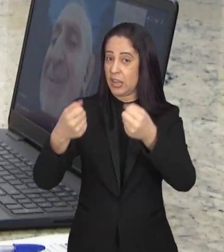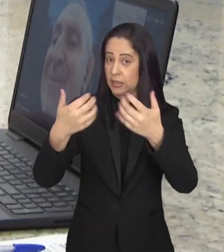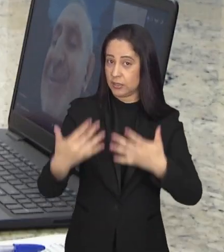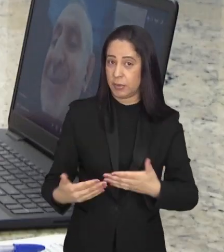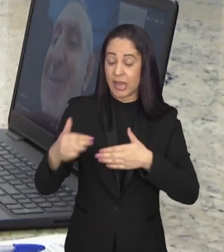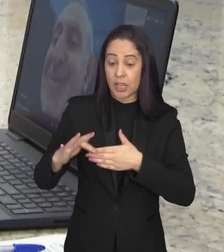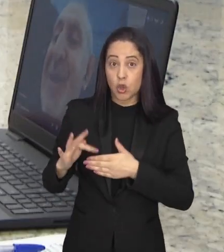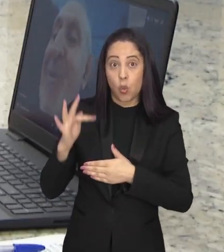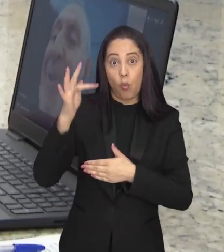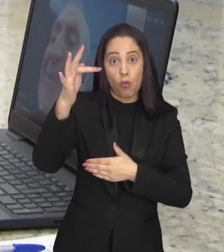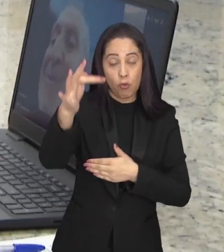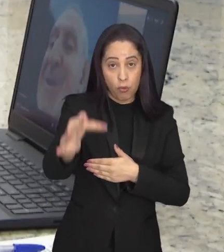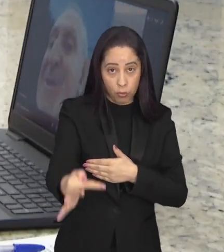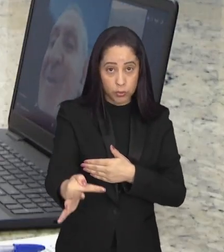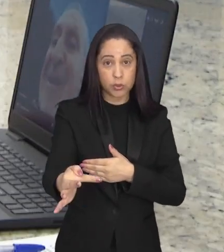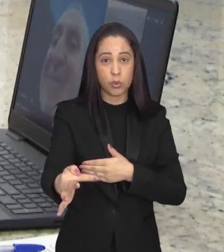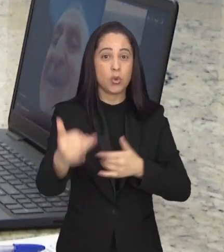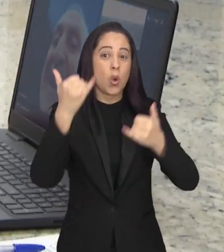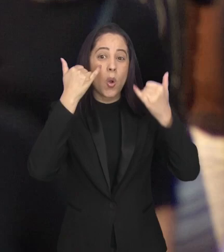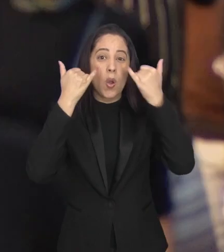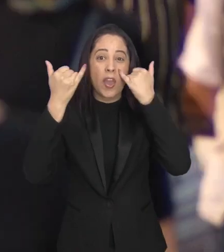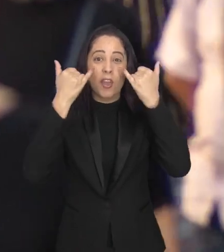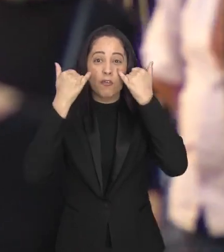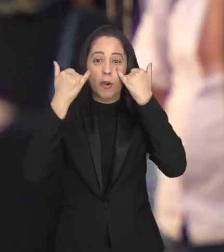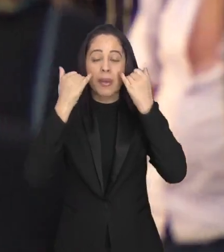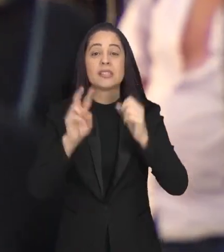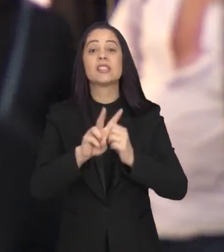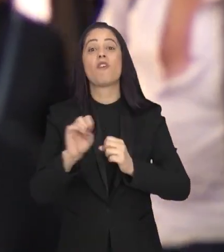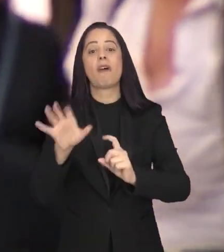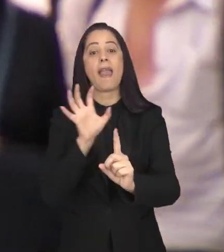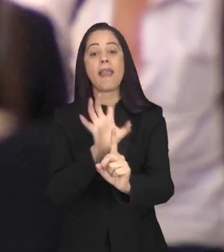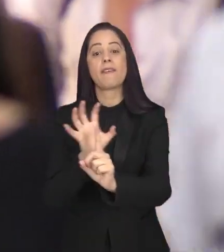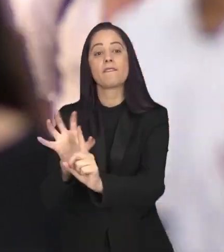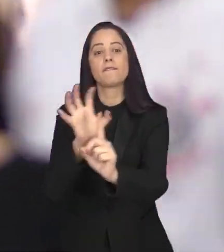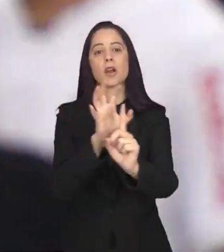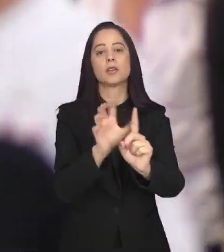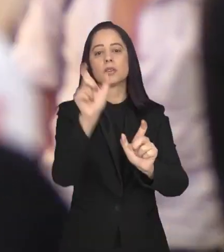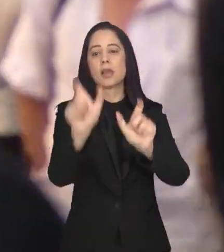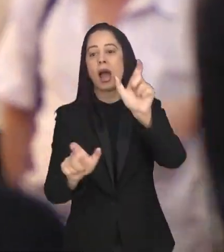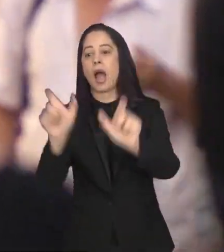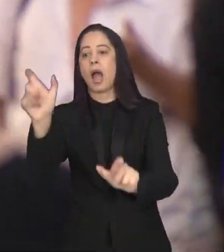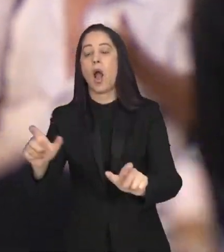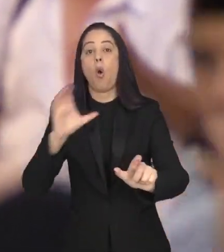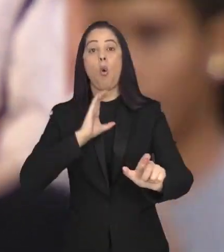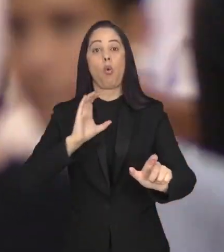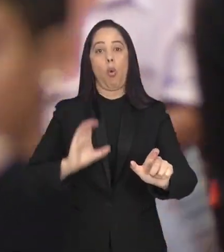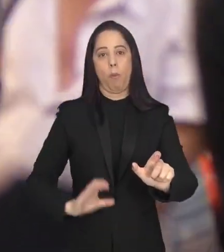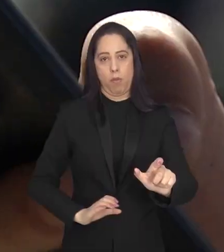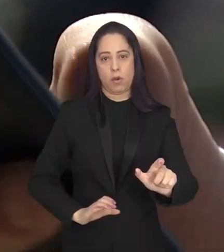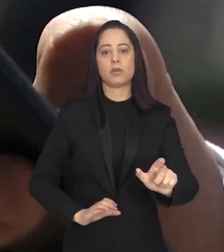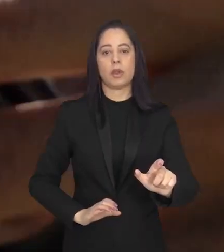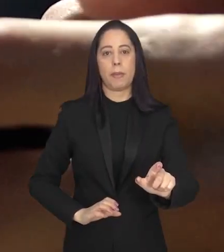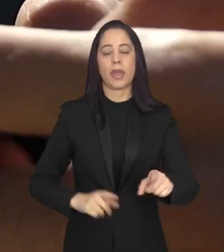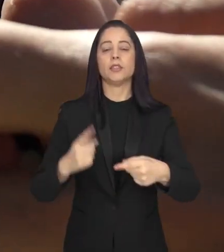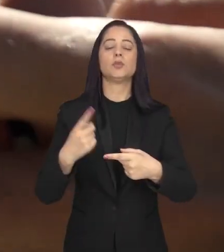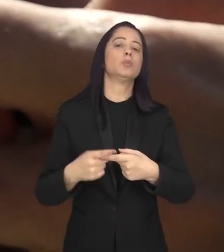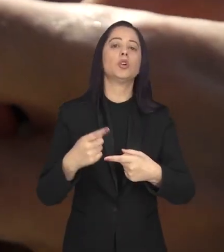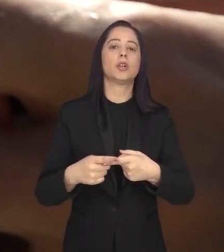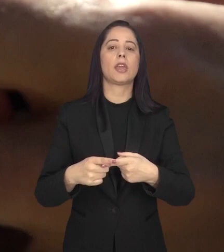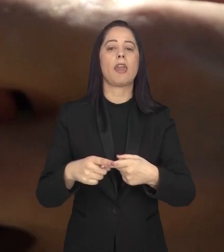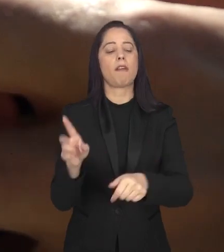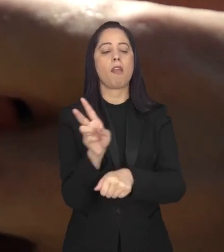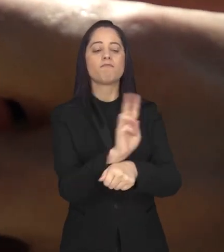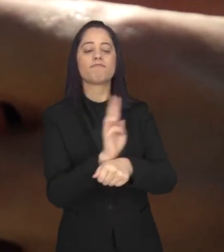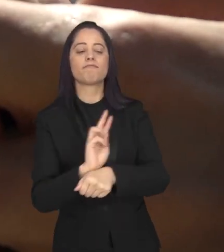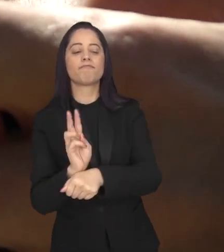longo prazo, a disponibilidade dos dados terá impacto no comportamento do cidadão, que naturalmente irá assumir o papel